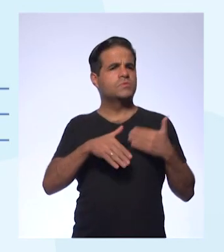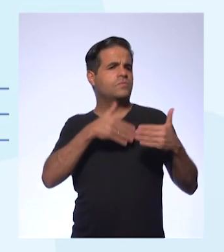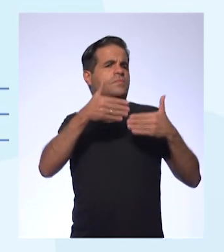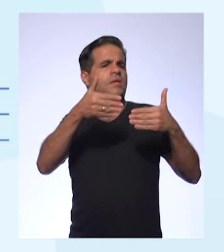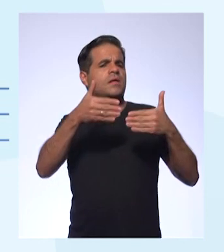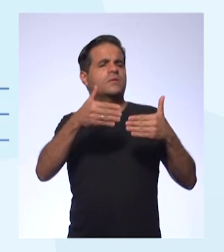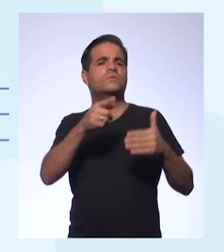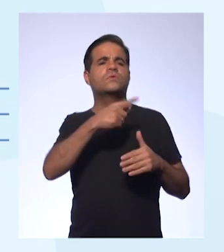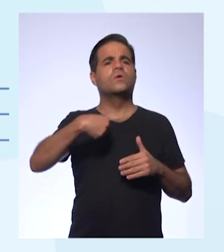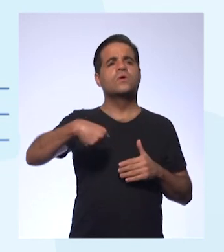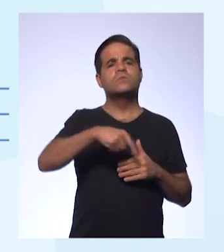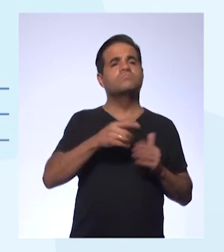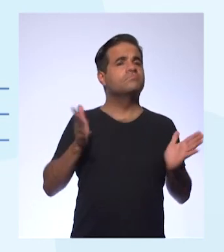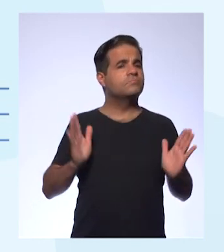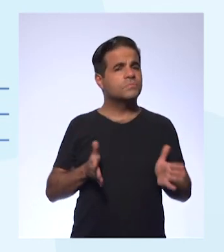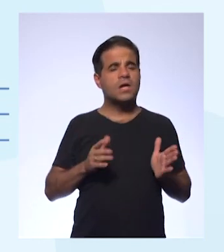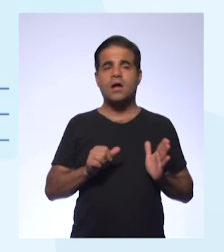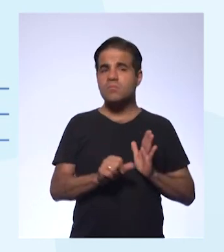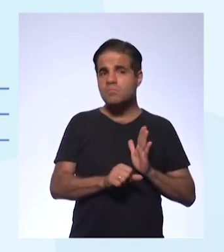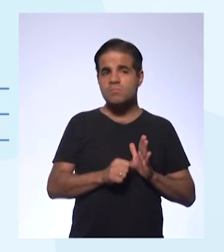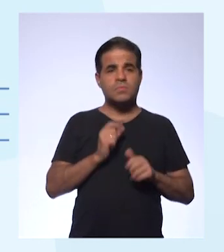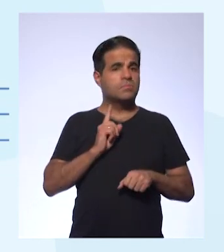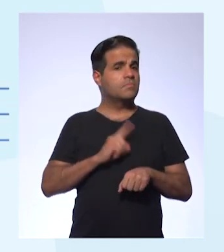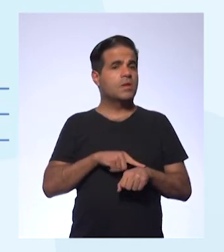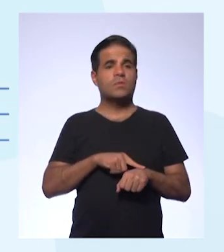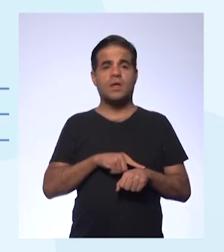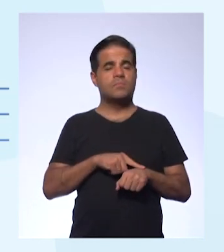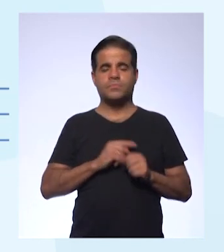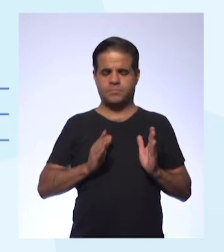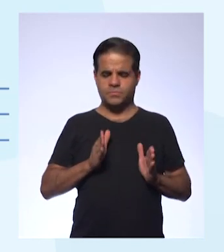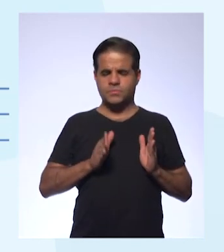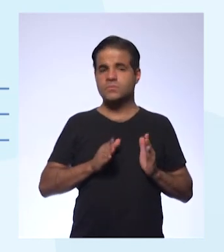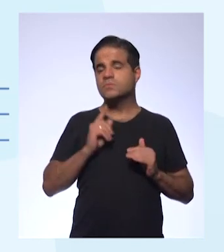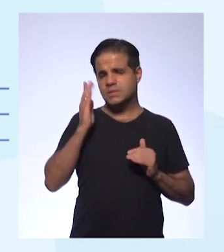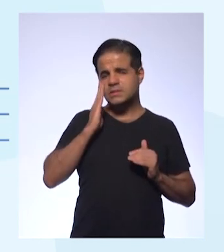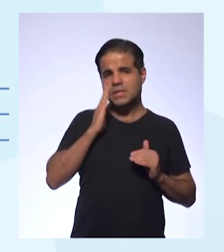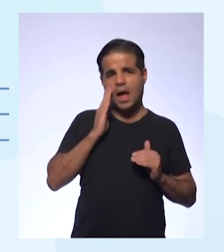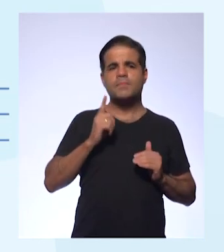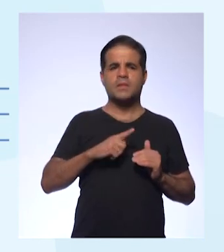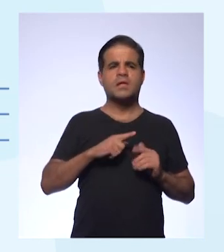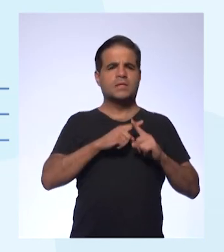desenvolvimento, nós estaríamos agora no primeiro tempo desse jogo. Você sabe que existem